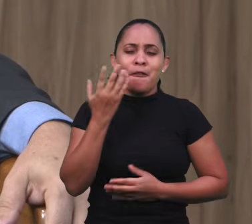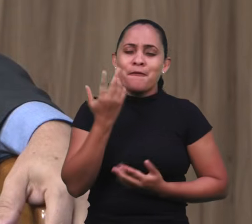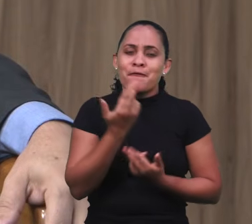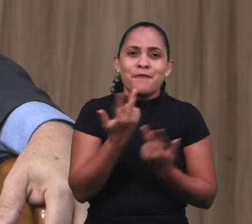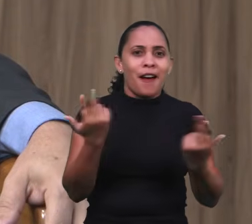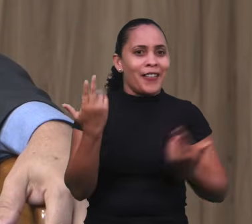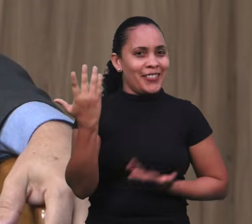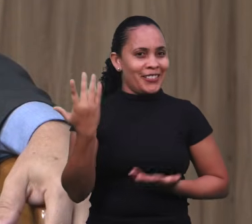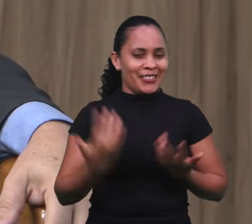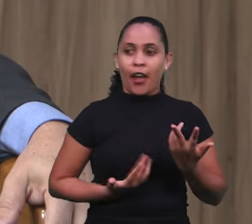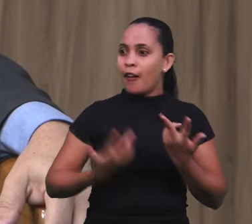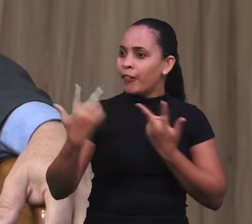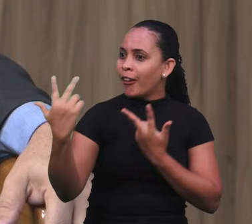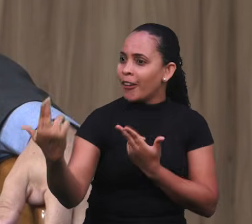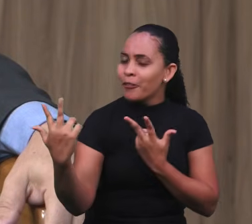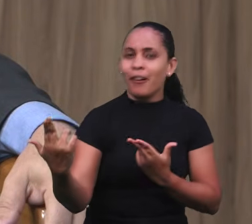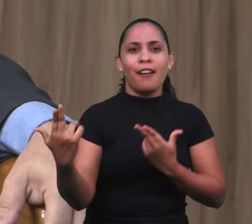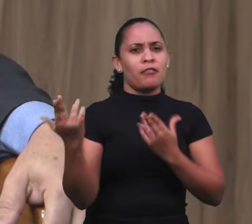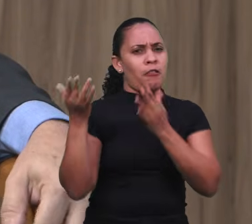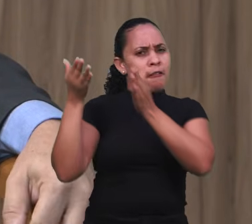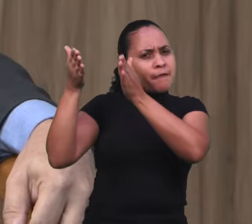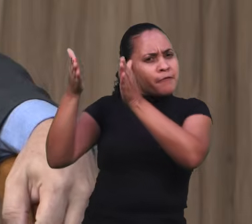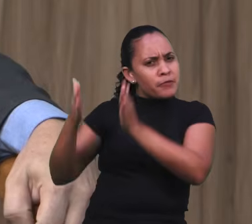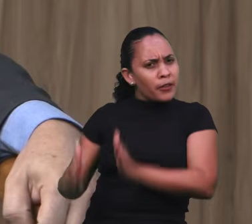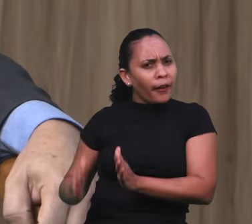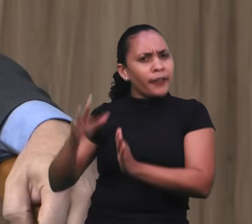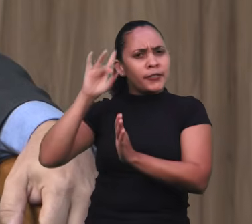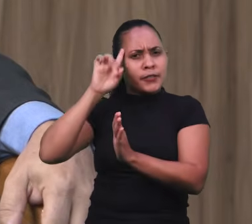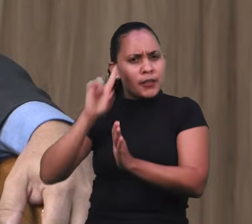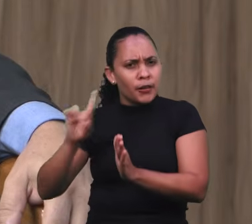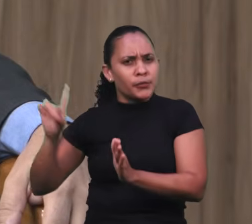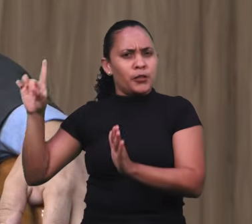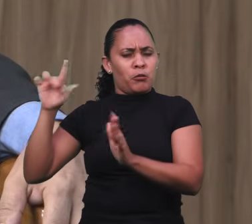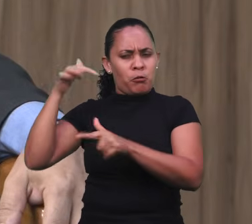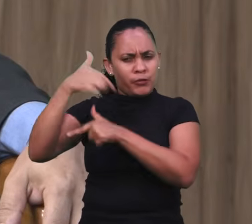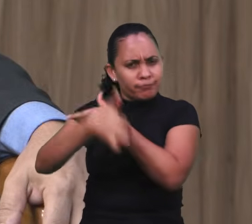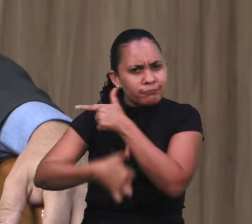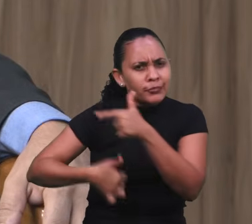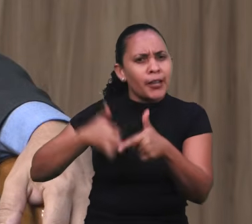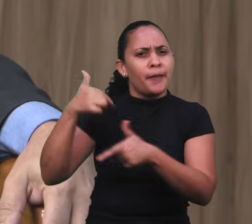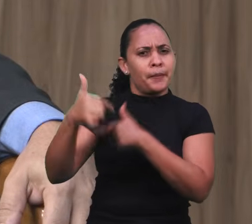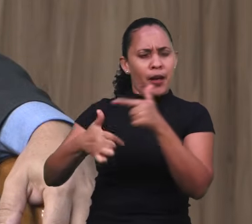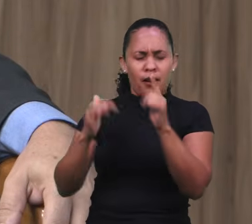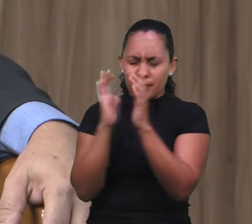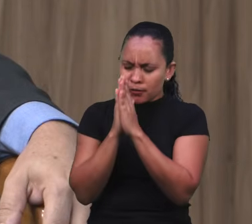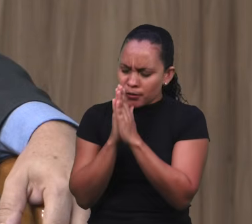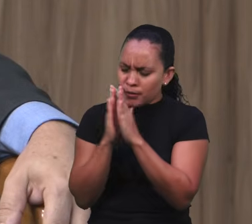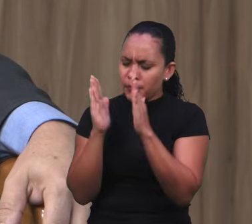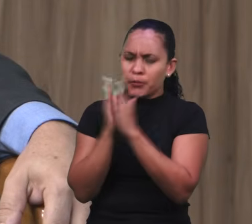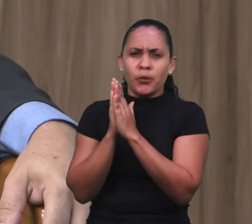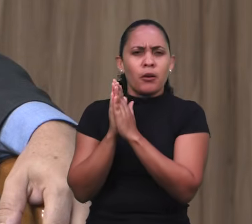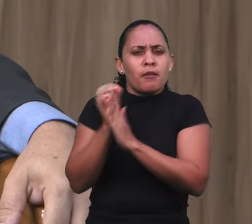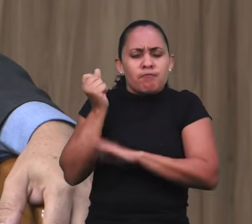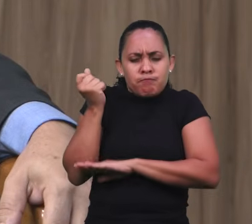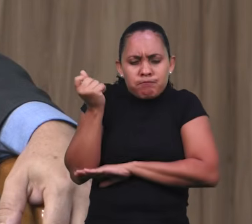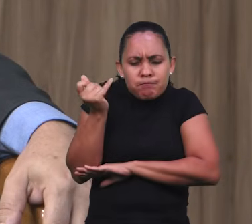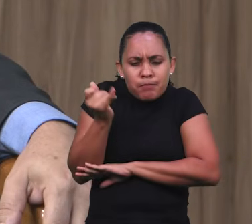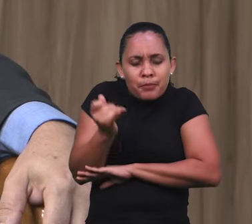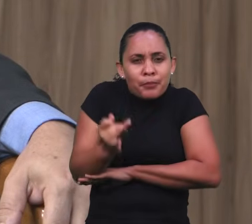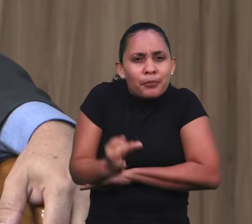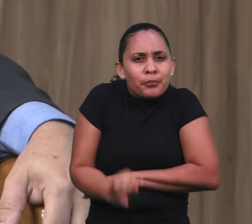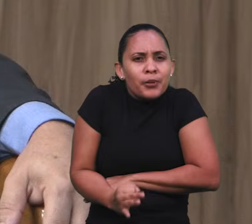irmãs Leidas, irmãs fiéis ao Senhor, que realizam a obra, que oram,